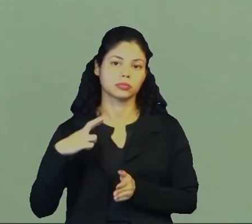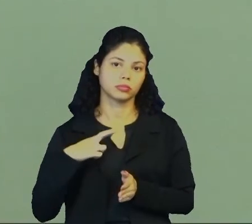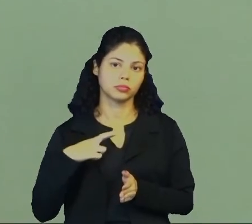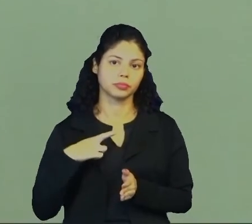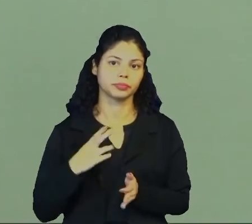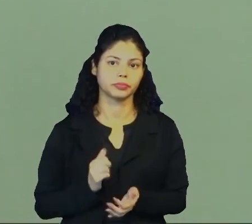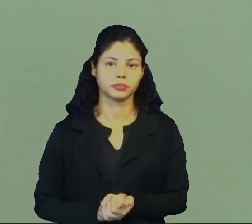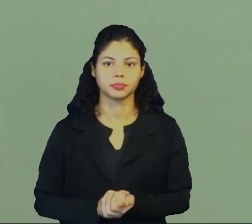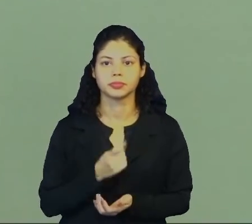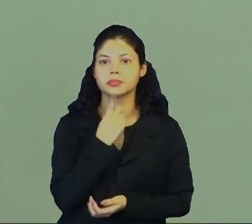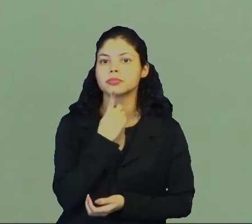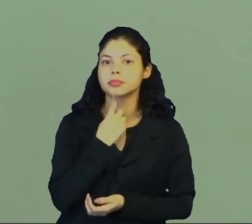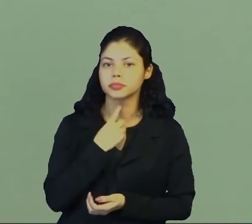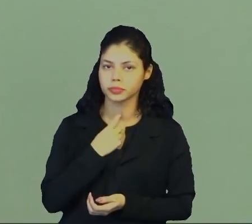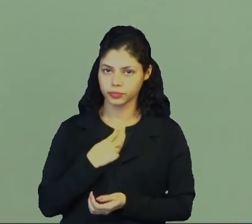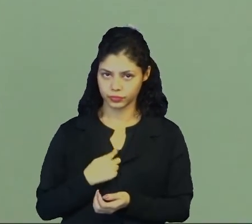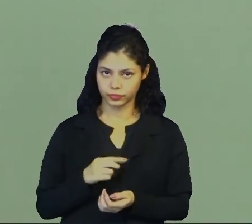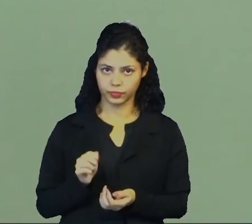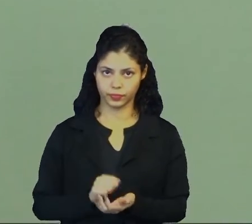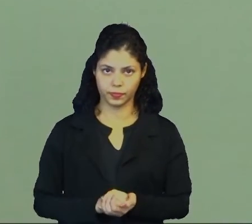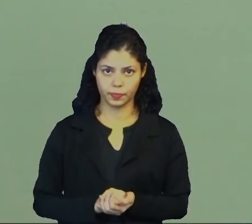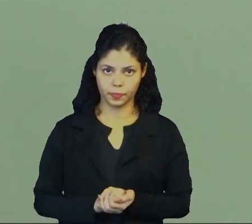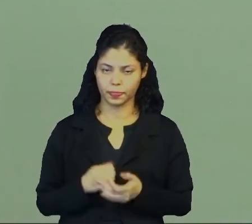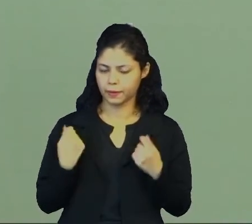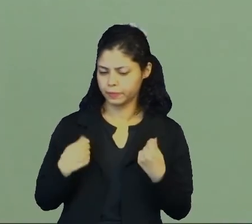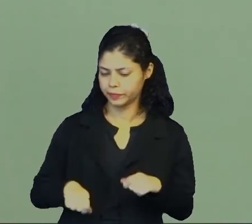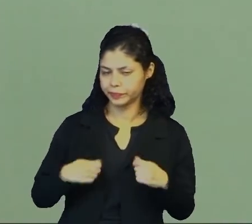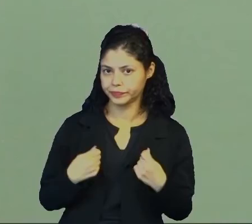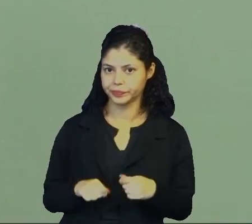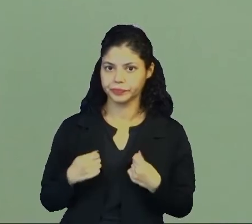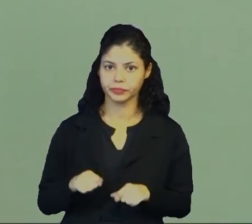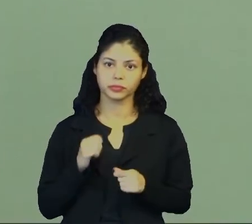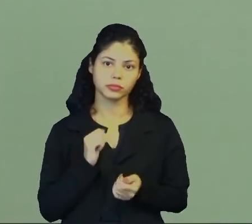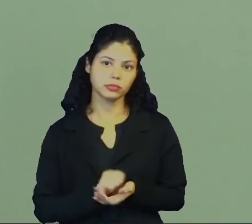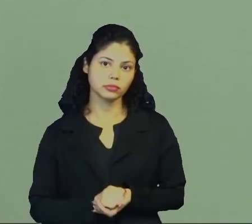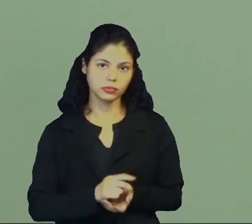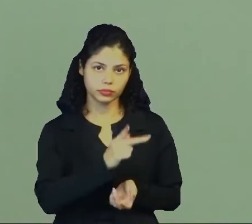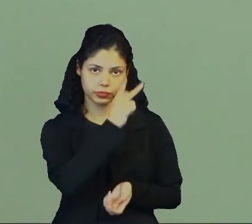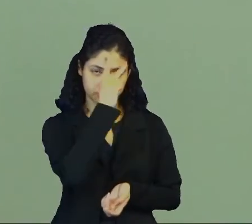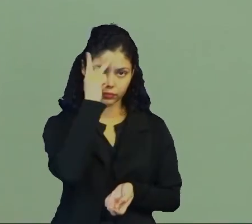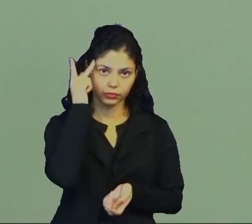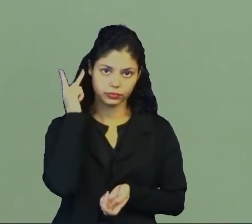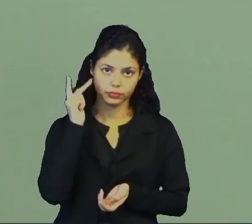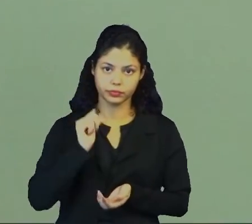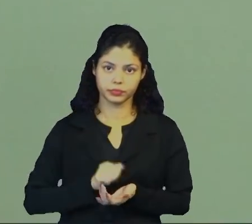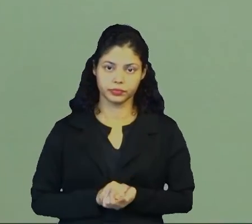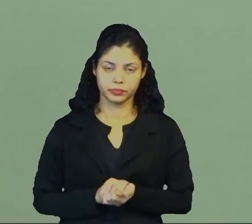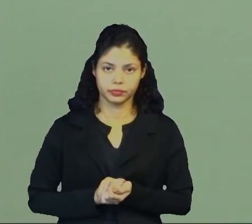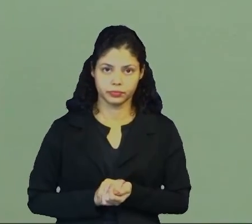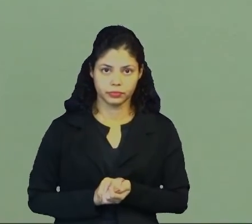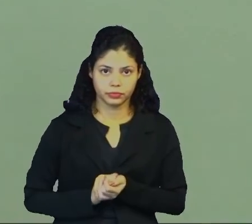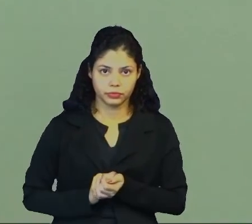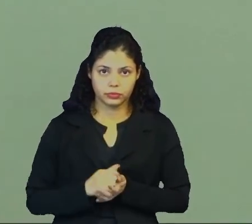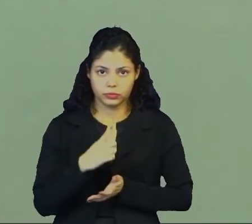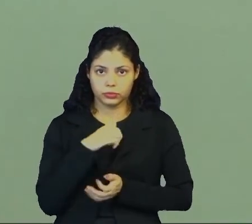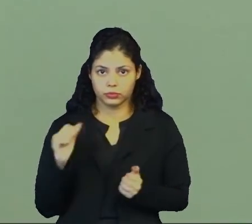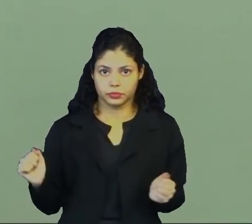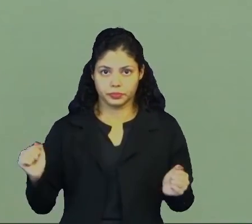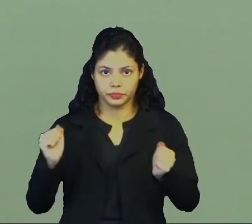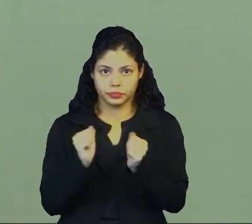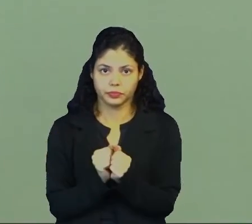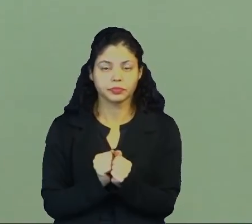né, às vontades, às necessidades de uma pessoa. Estão